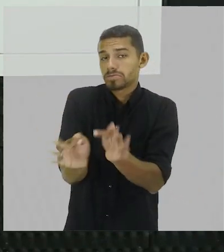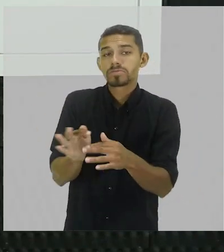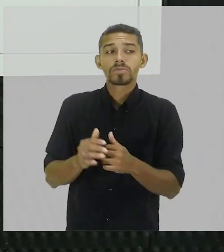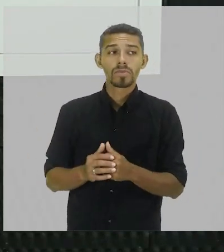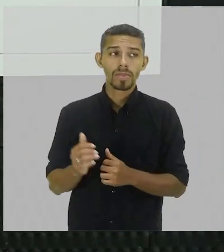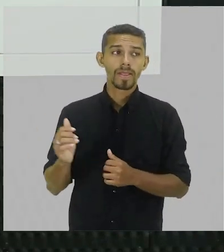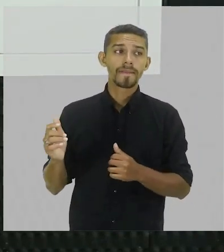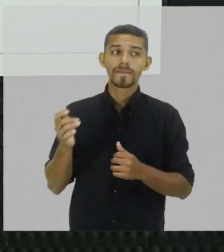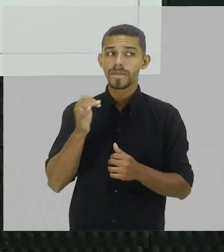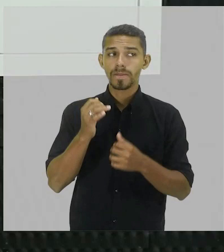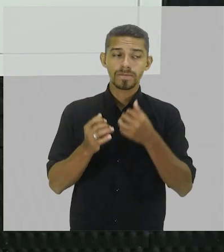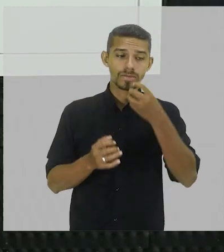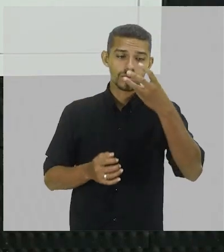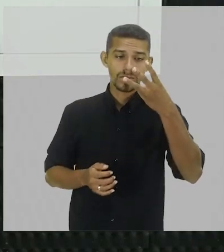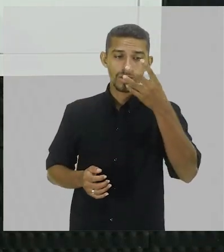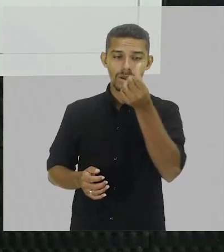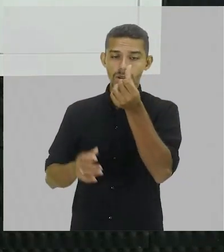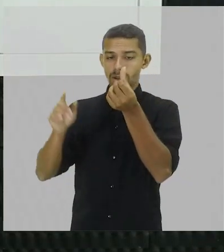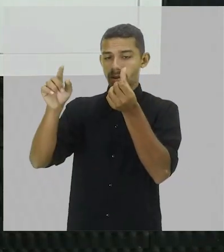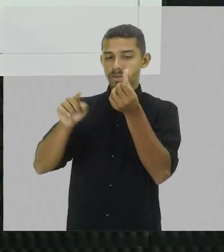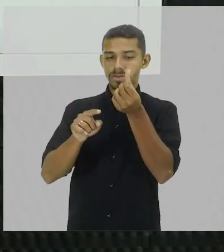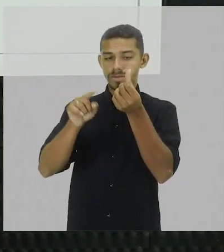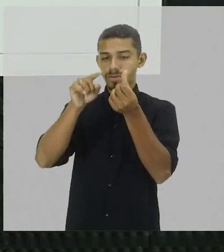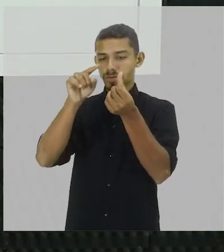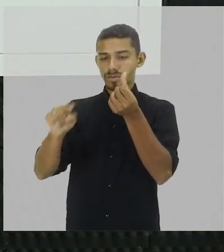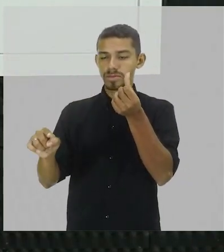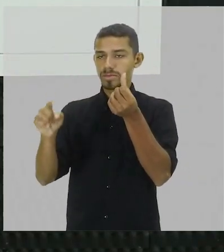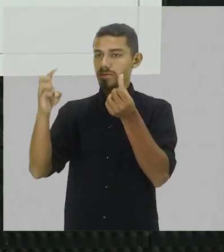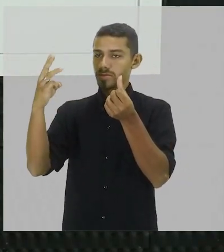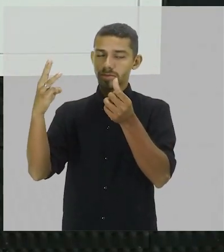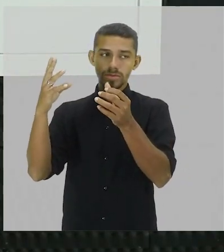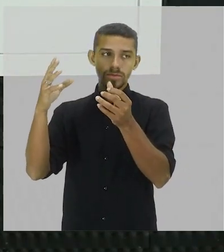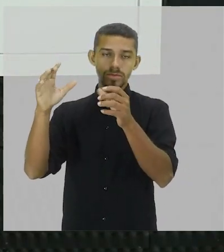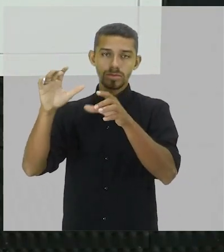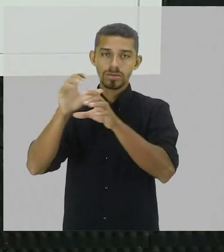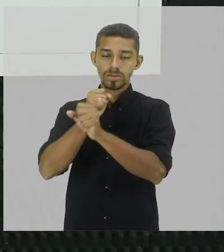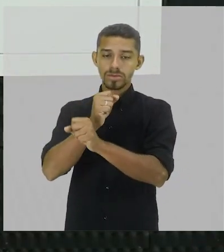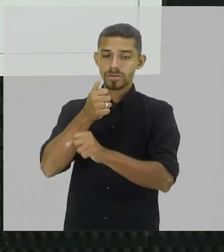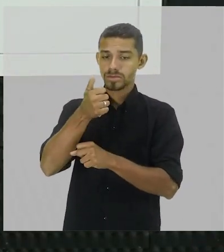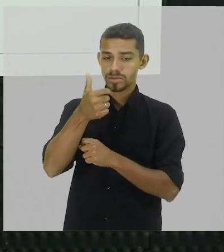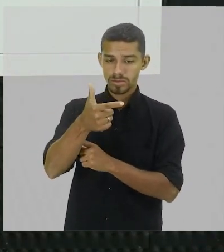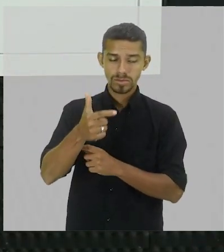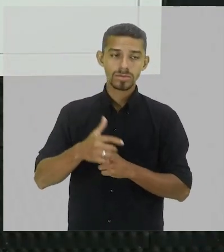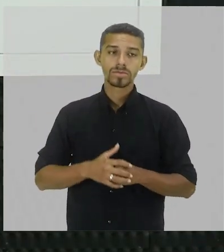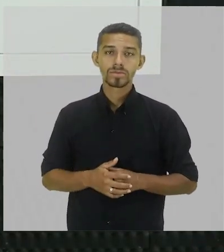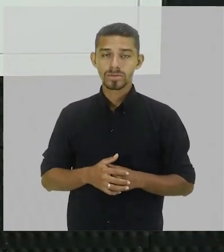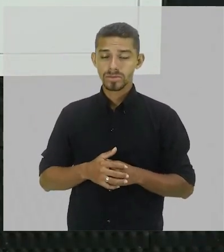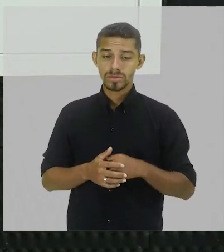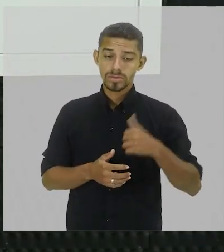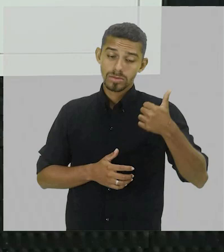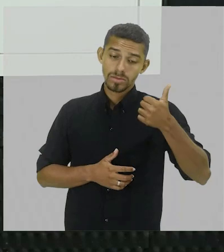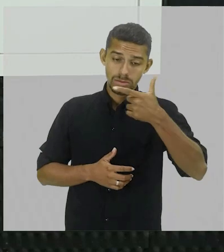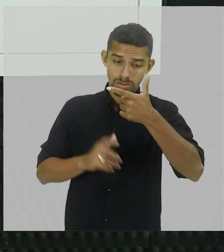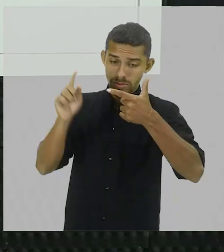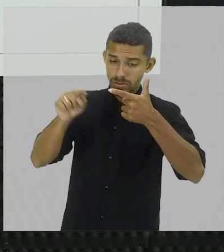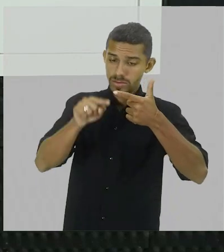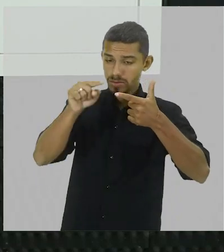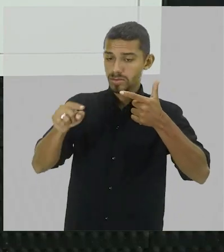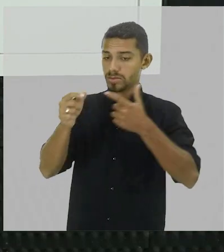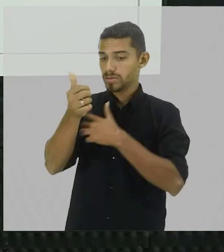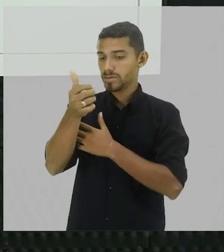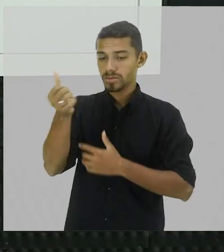esse 36 com 3, dividido para 12, né? Vai ficar 12 multiplicado por